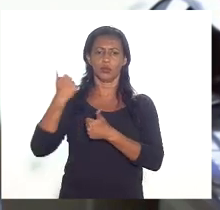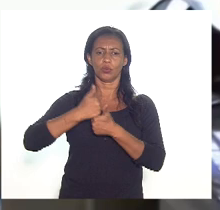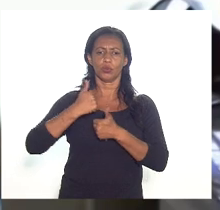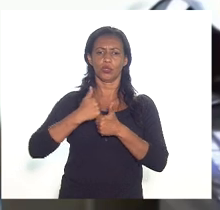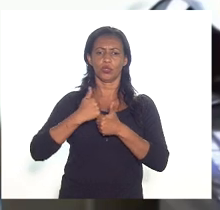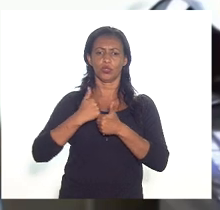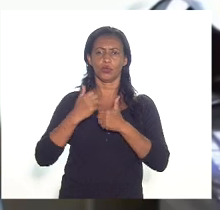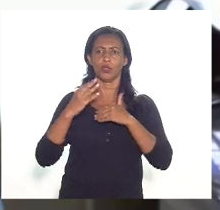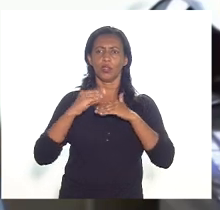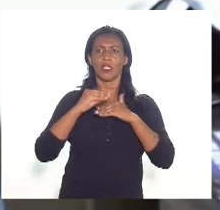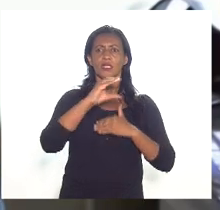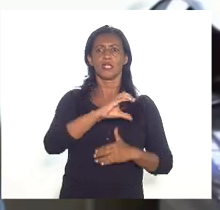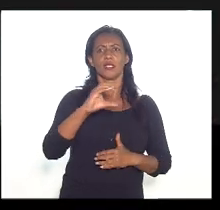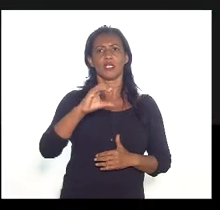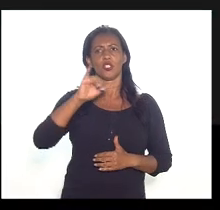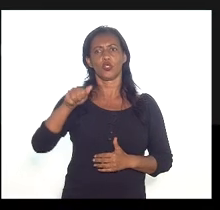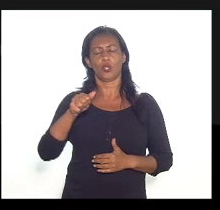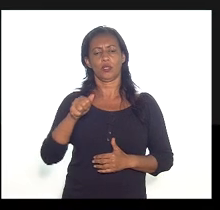substitutivo da CCJ.